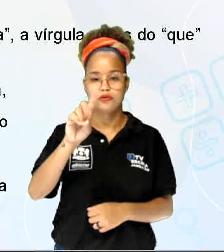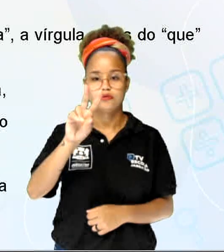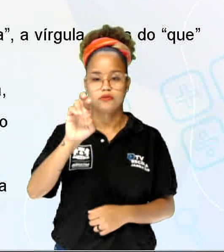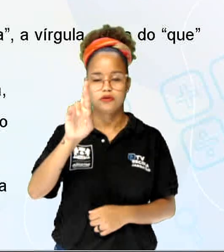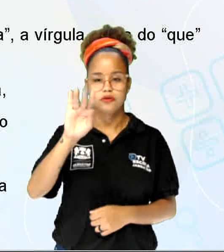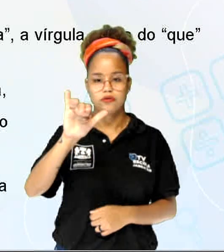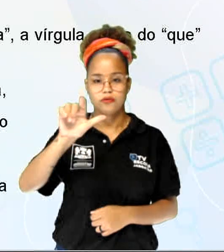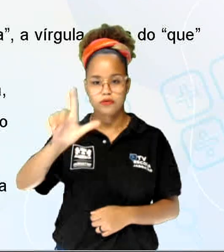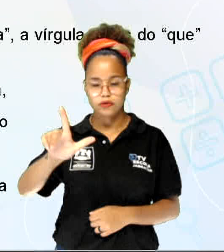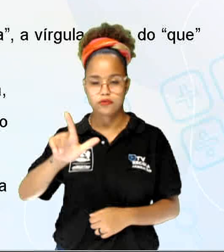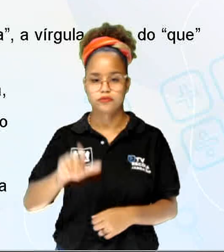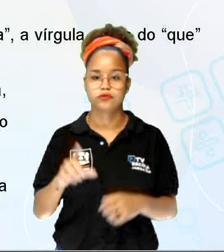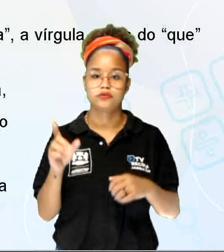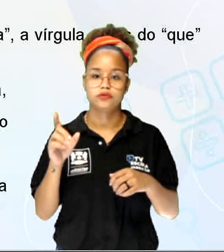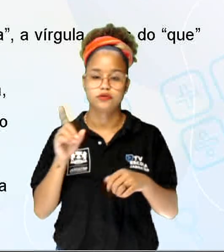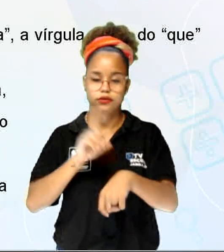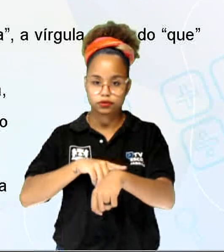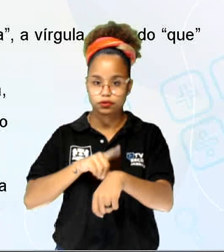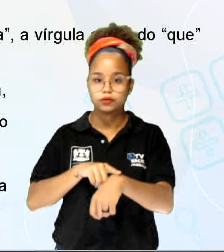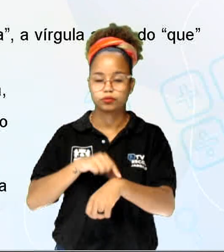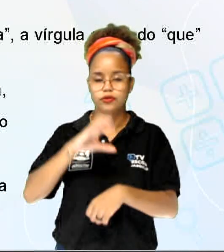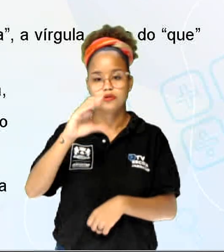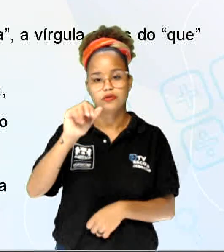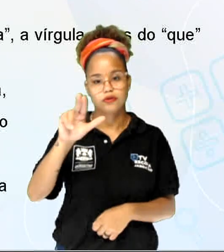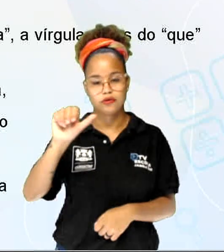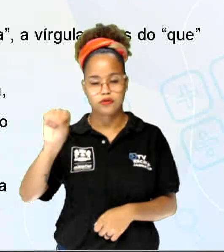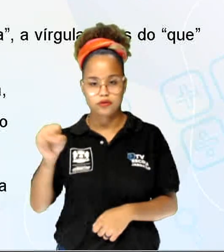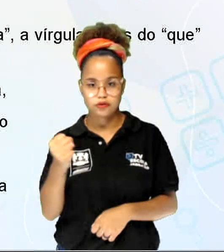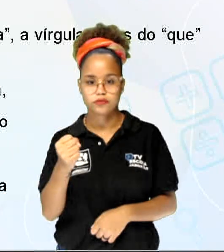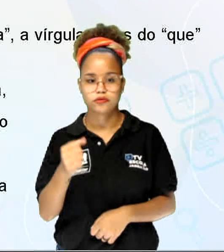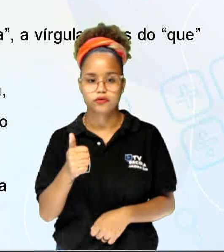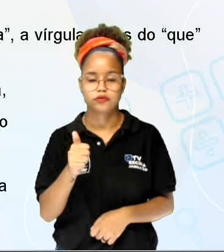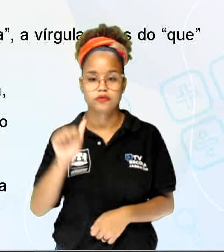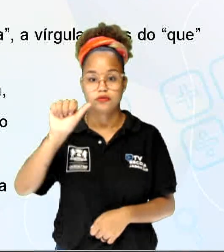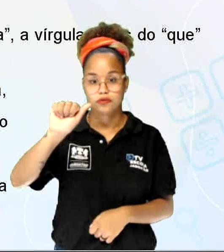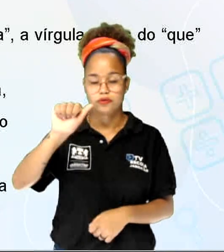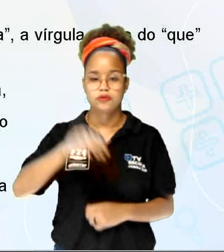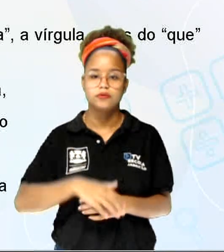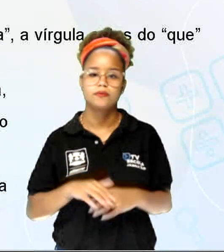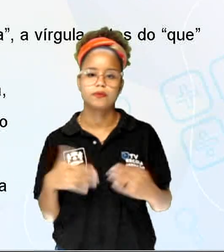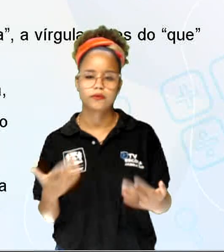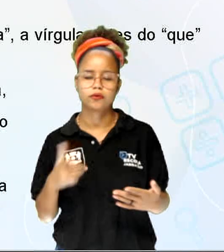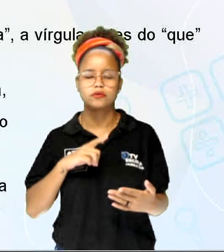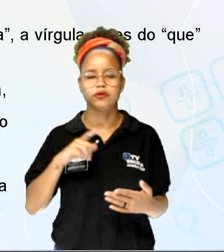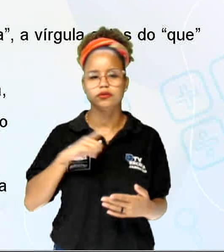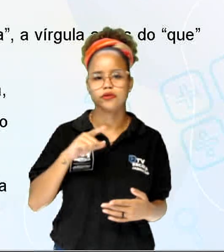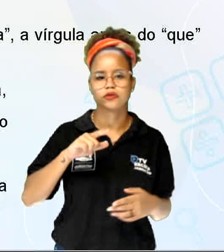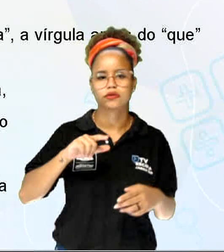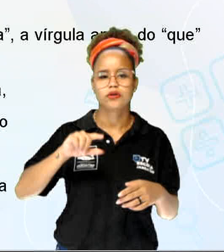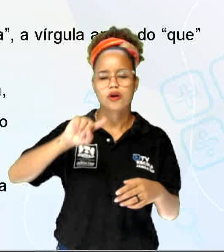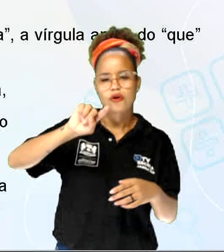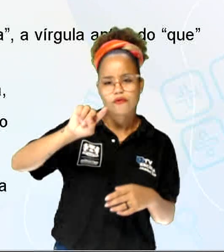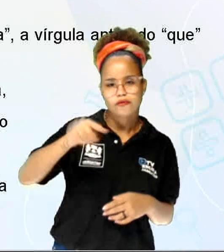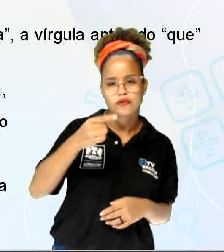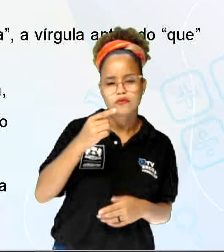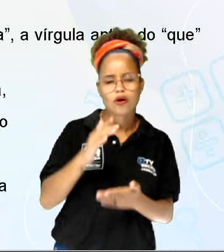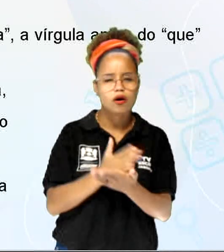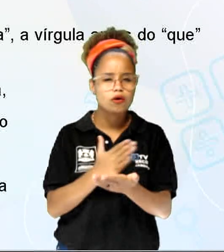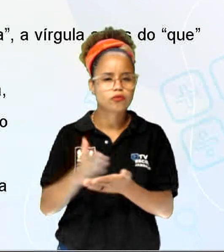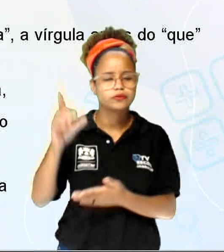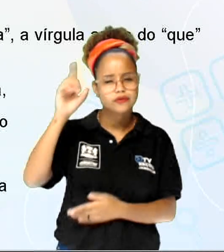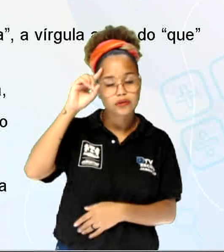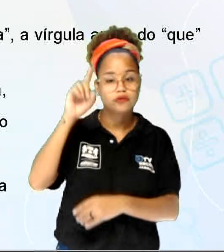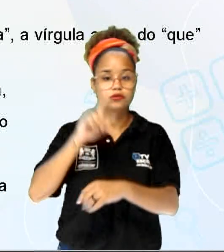Bom, ao dizer não sei se alguém, algum dia, olha aí, algum dia está entre vírgulas, dá a ideia de tempo.